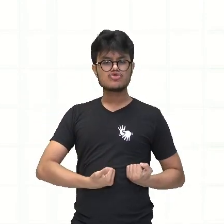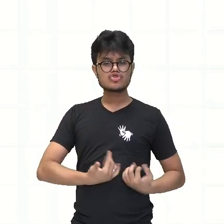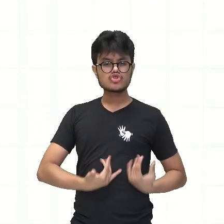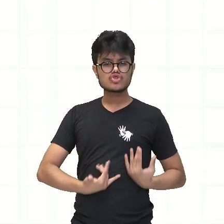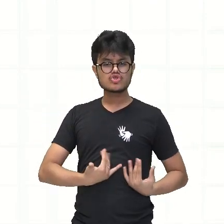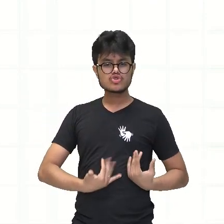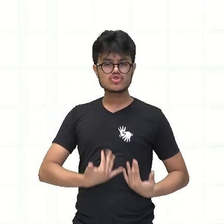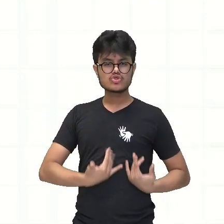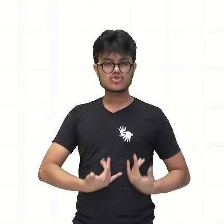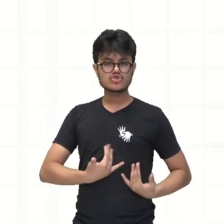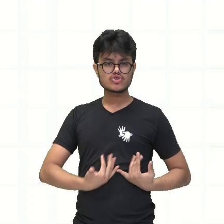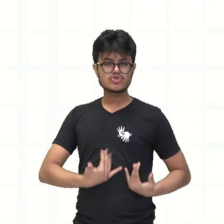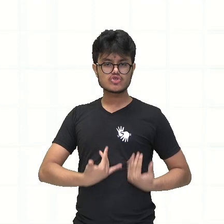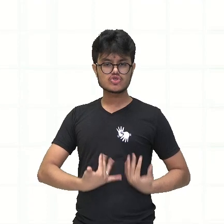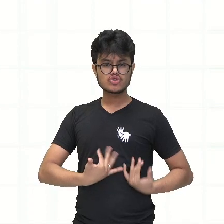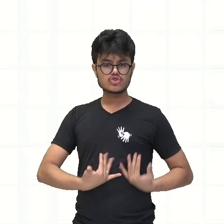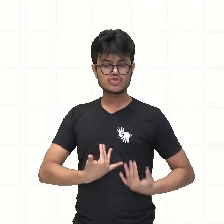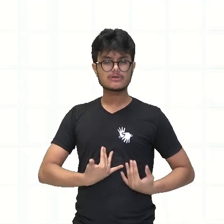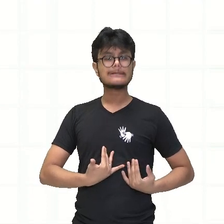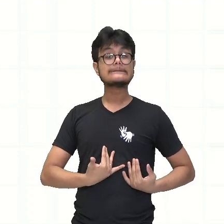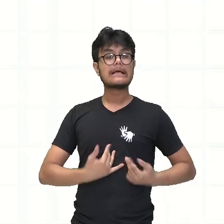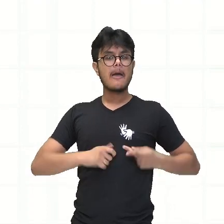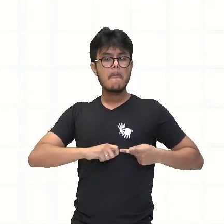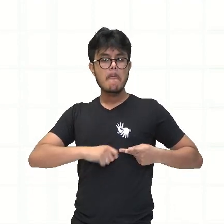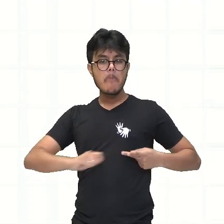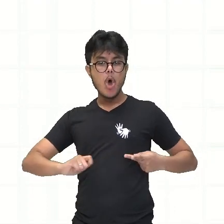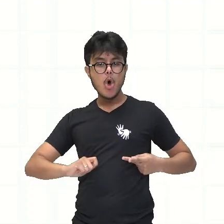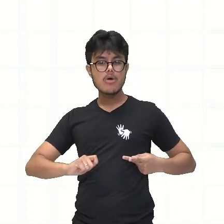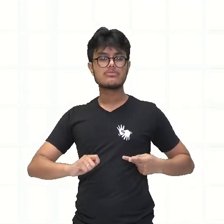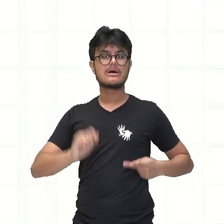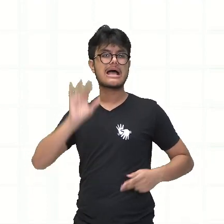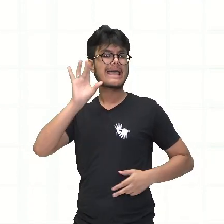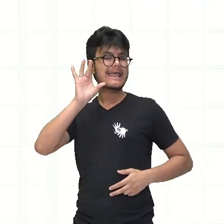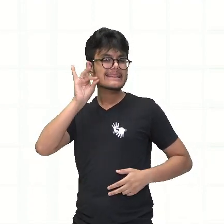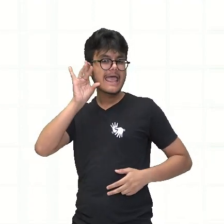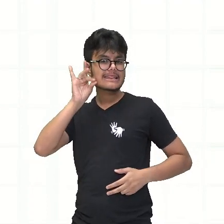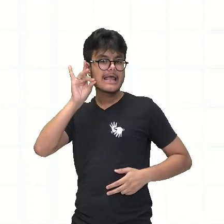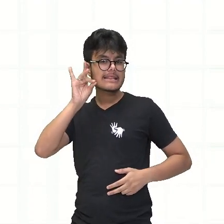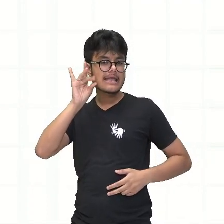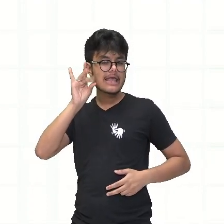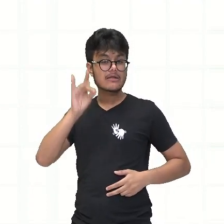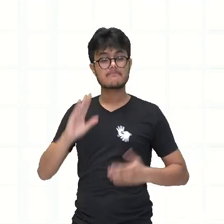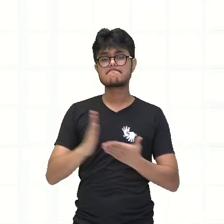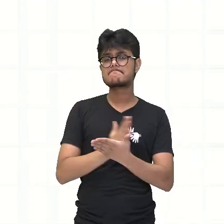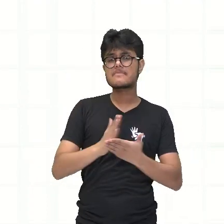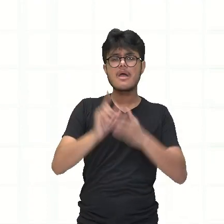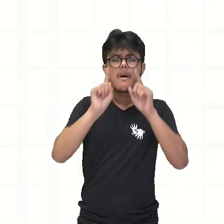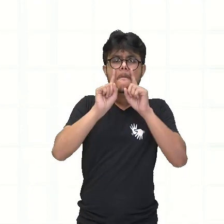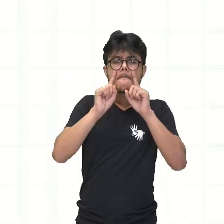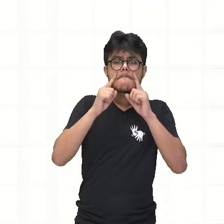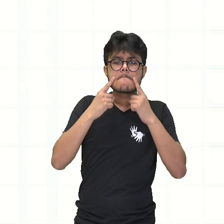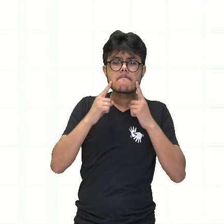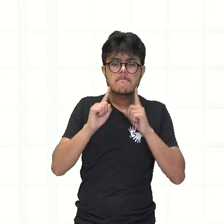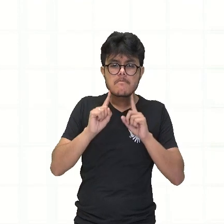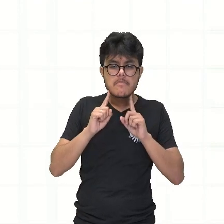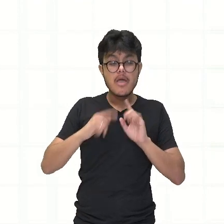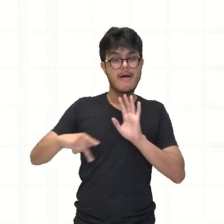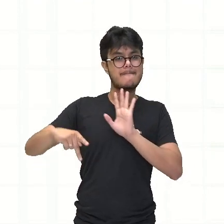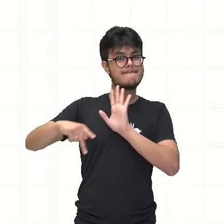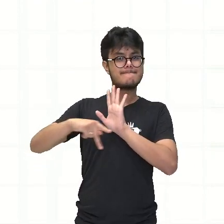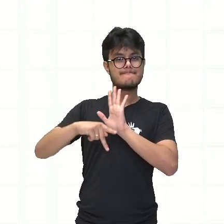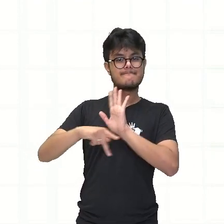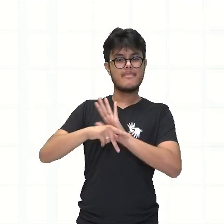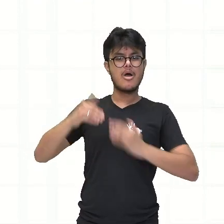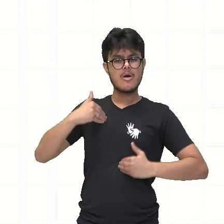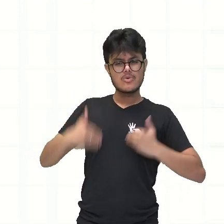as enzimas presentes na saliva, as lágrimas e secreções nasais, sabe aquela bolinha que você tira